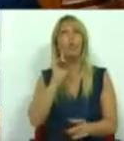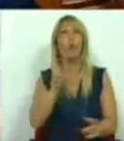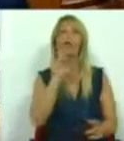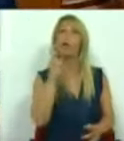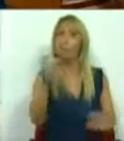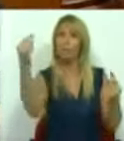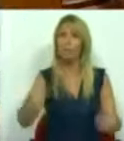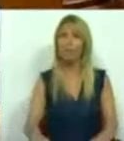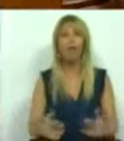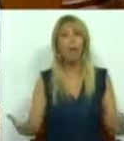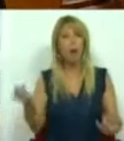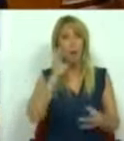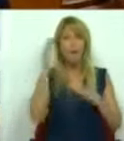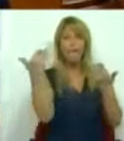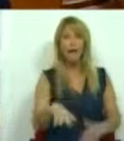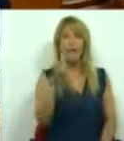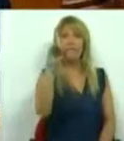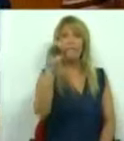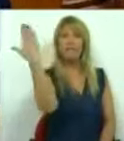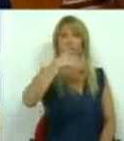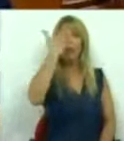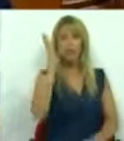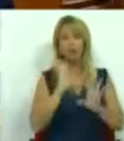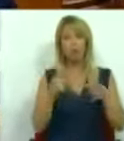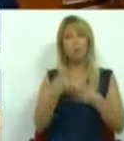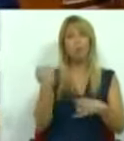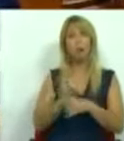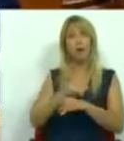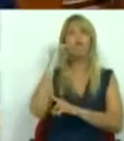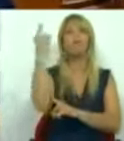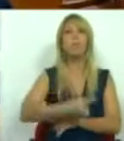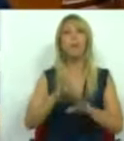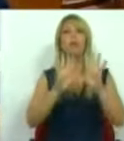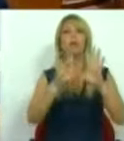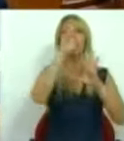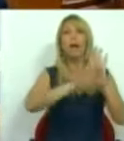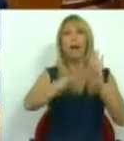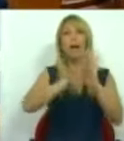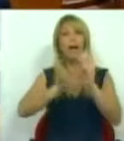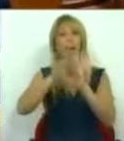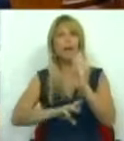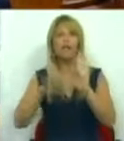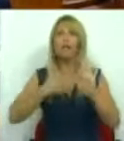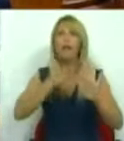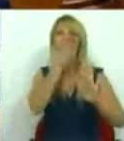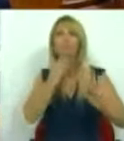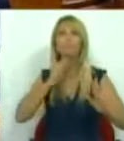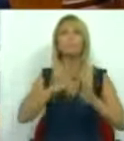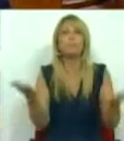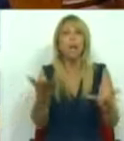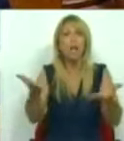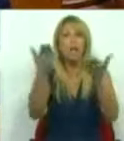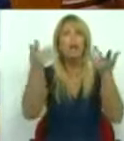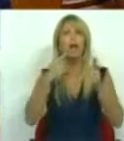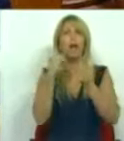grupo de trabalho que no prazo de 60 dias irá propor um conjunto de regras que visam aligeirar e desburocratizar o funcionamento dos lares